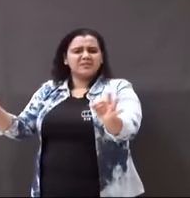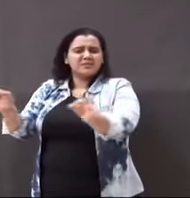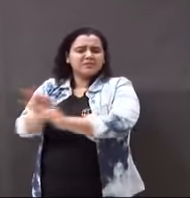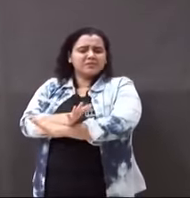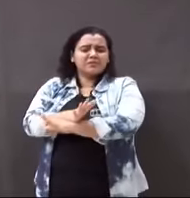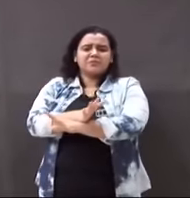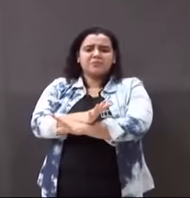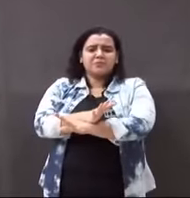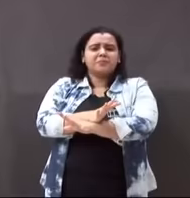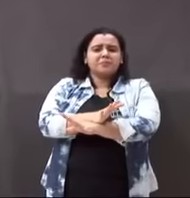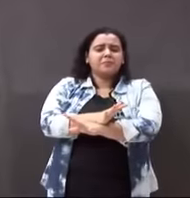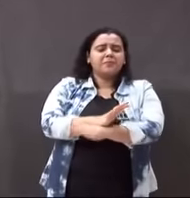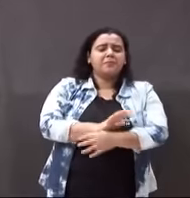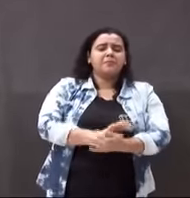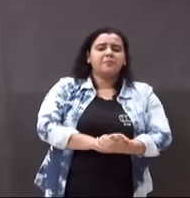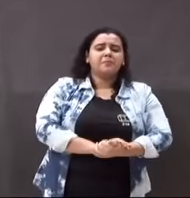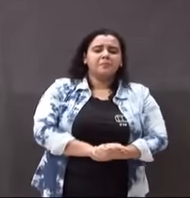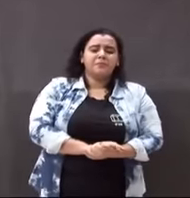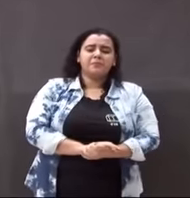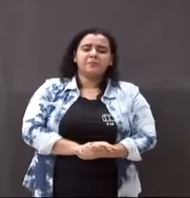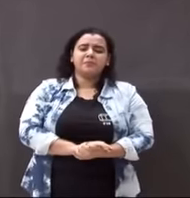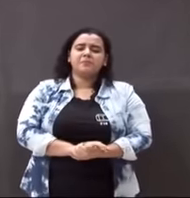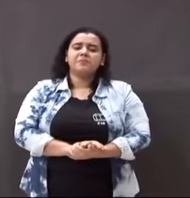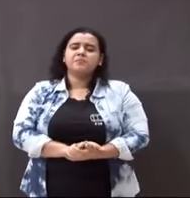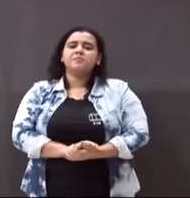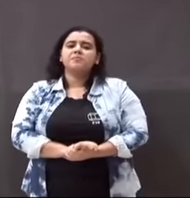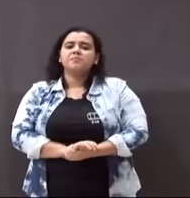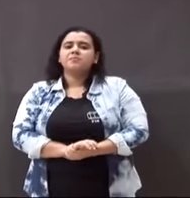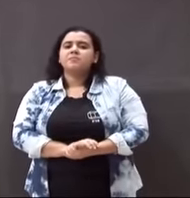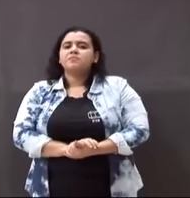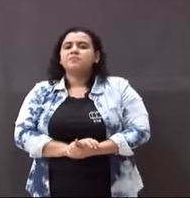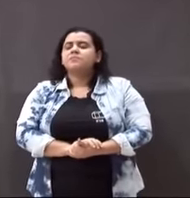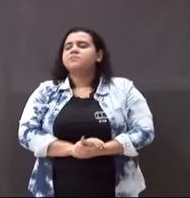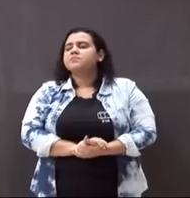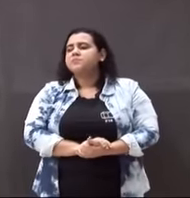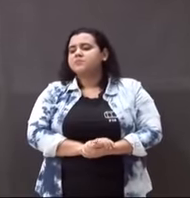aconteceu. Você terá de volta. Segura tudo aí.